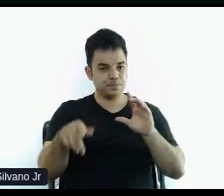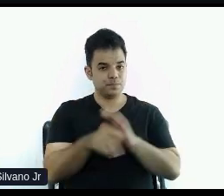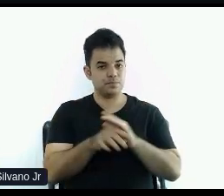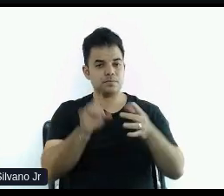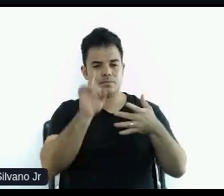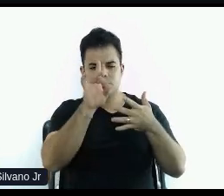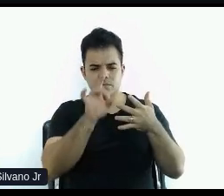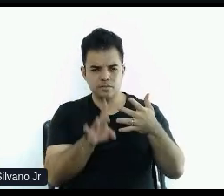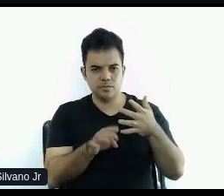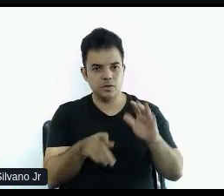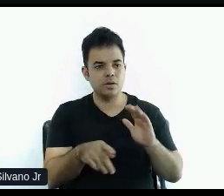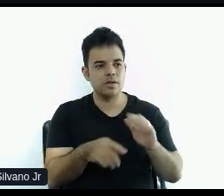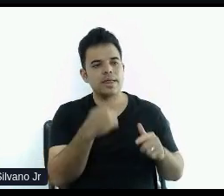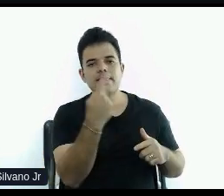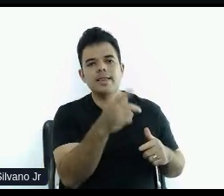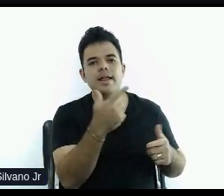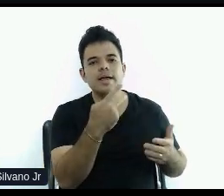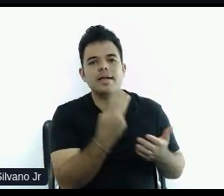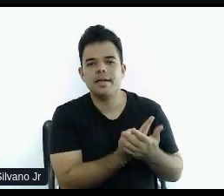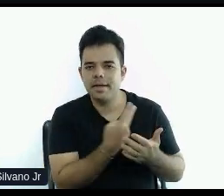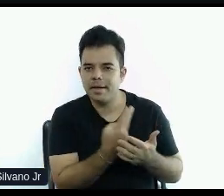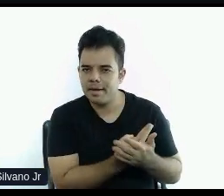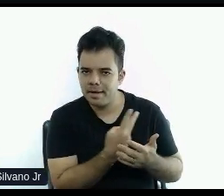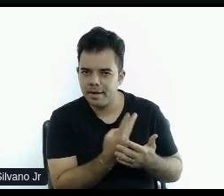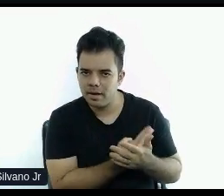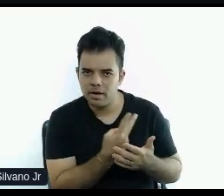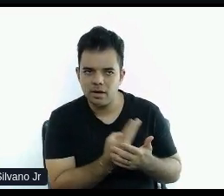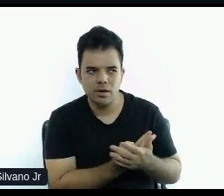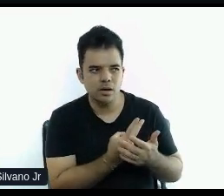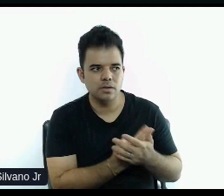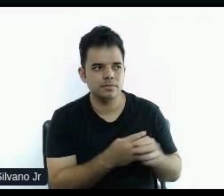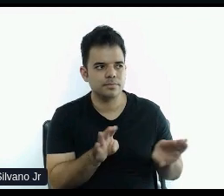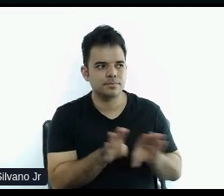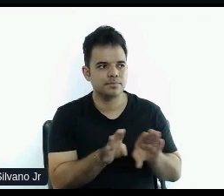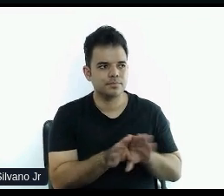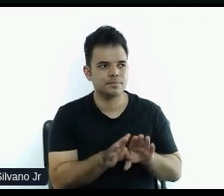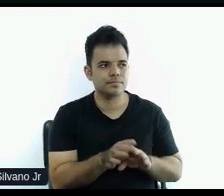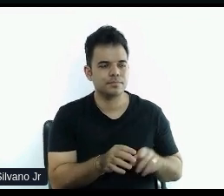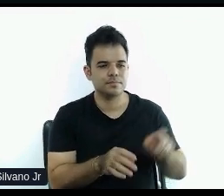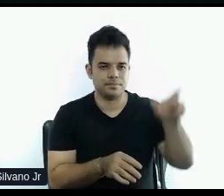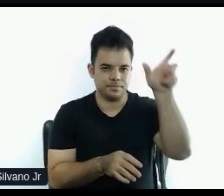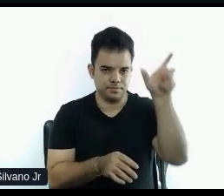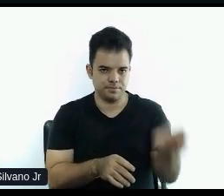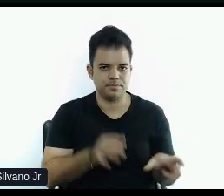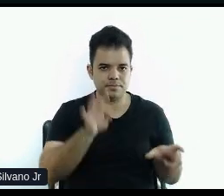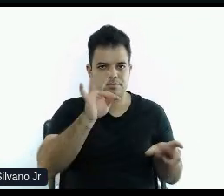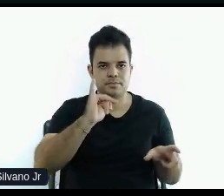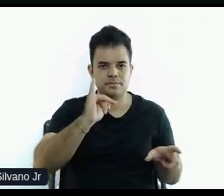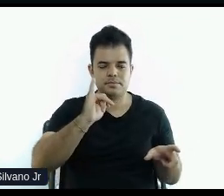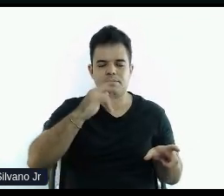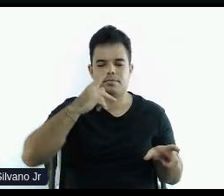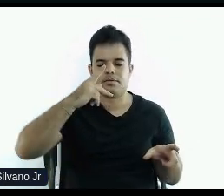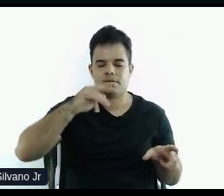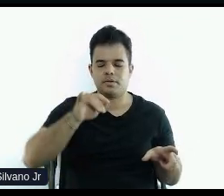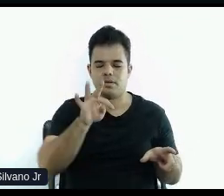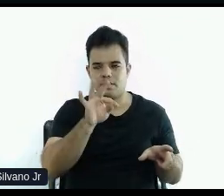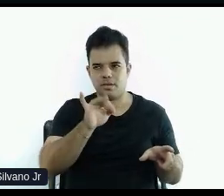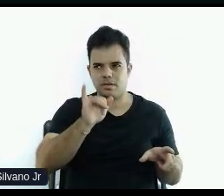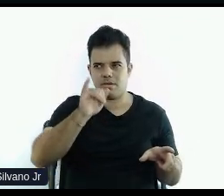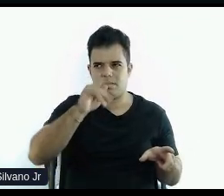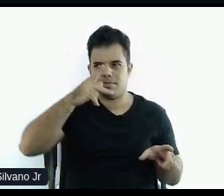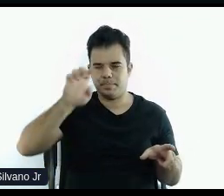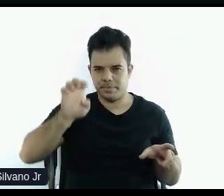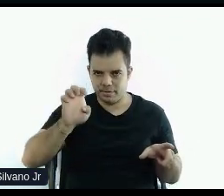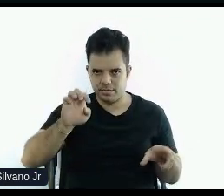as violações? Então, a gente tem a issue type aqui, que considerando violação, recomendação